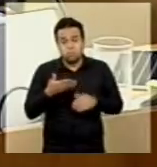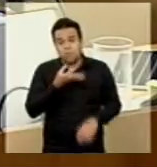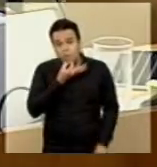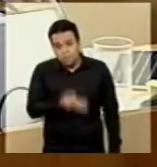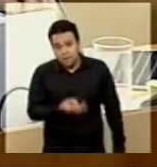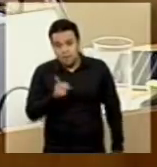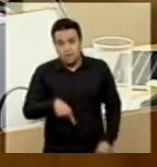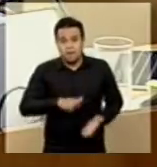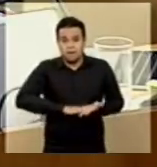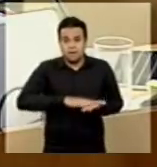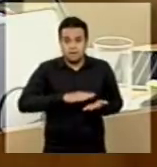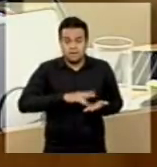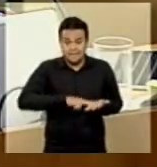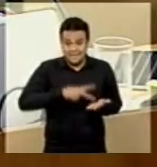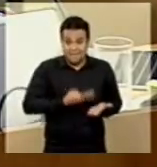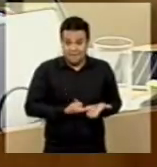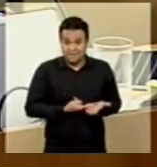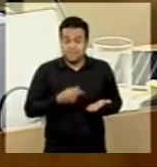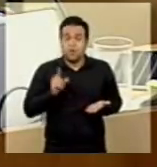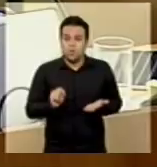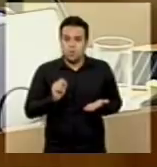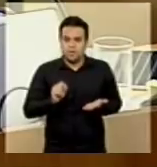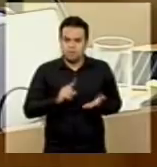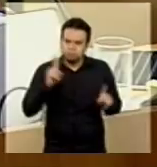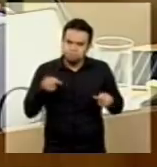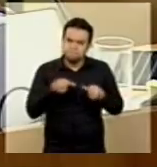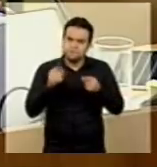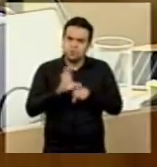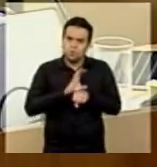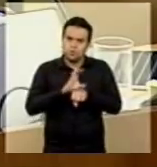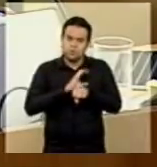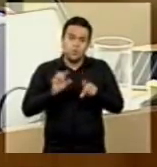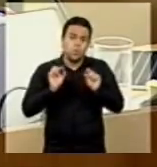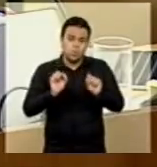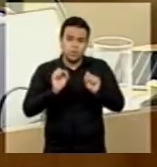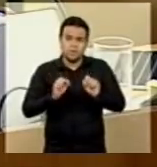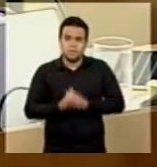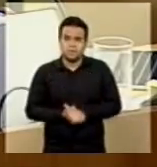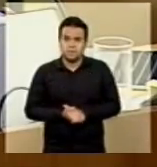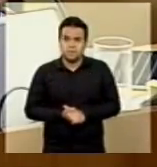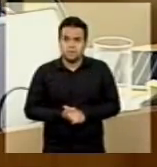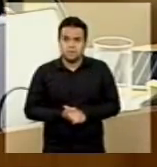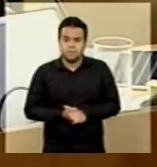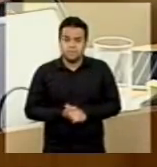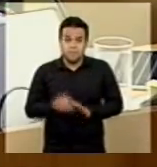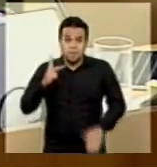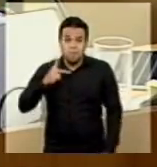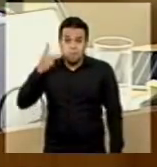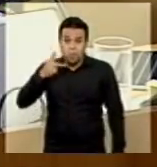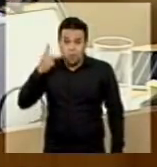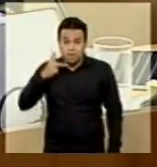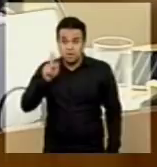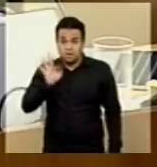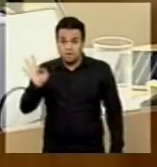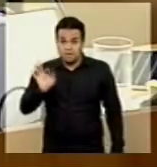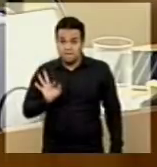a interpretação mais adequada do ponto de vista da Constituição, que é a seguinte: no caso de parlamentares federais, que